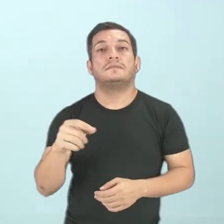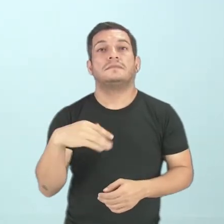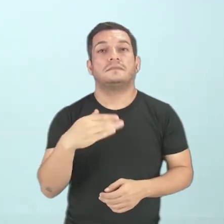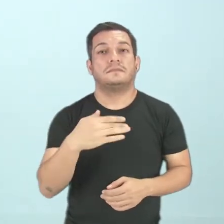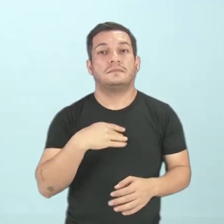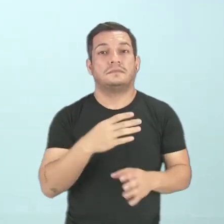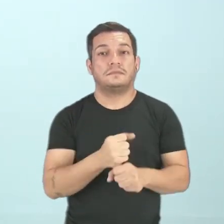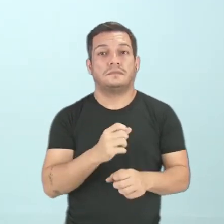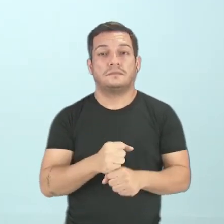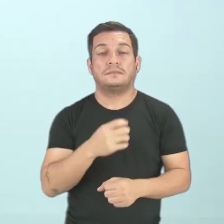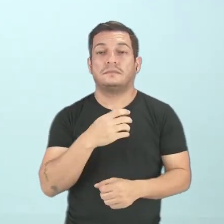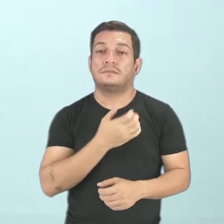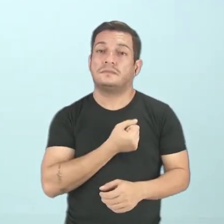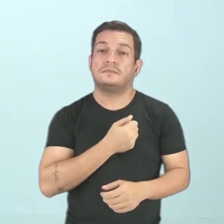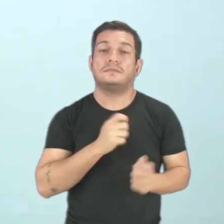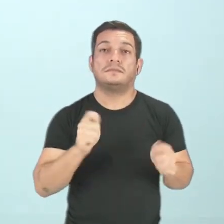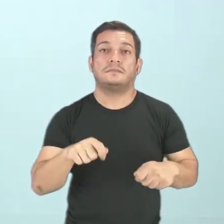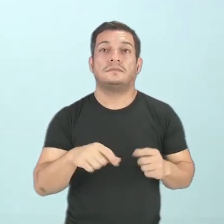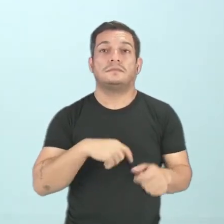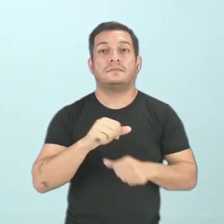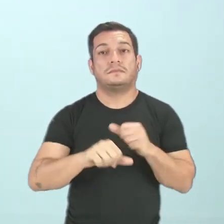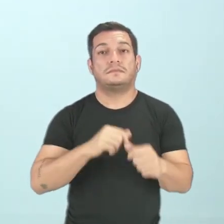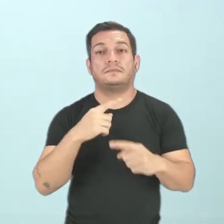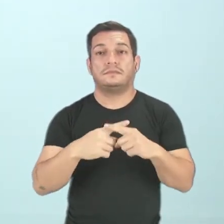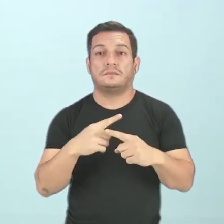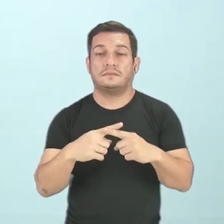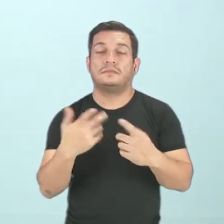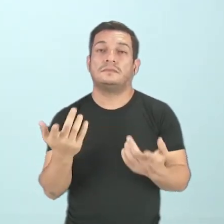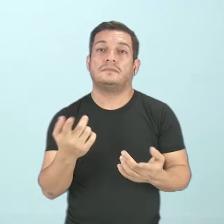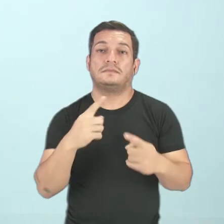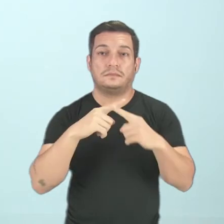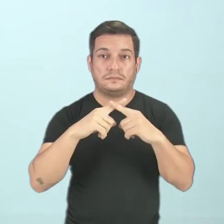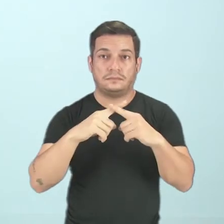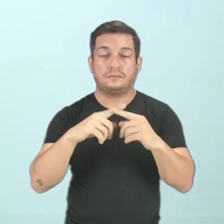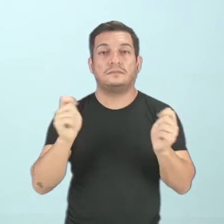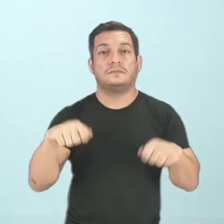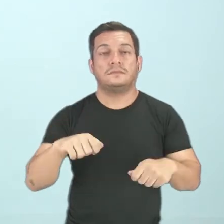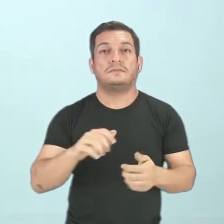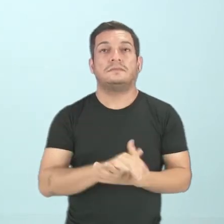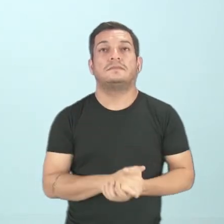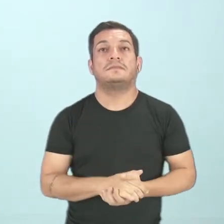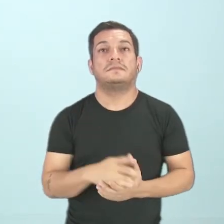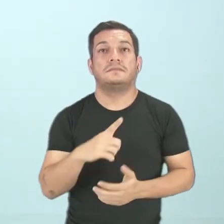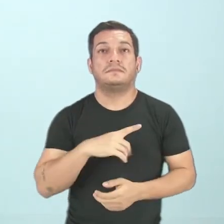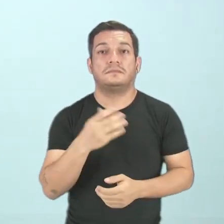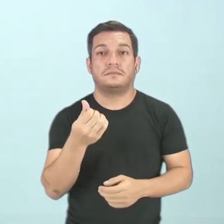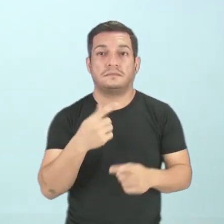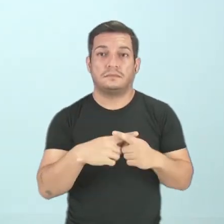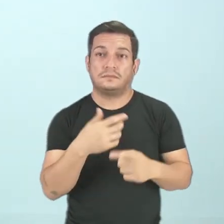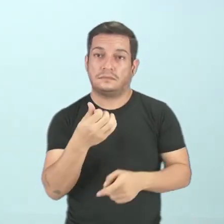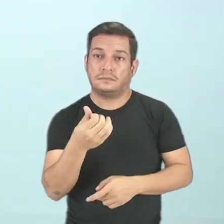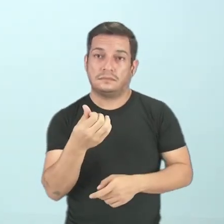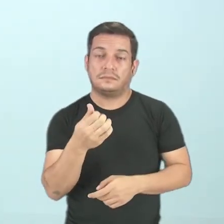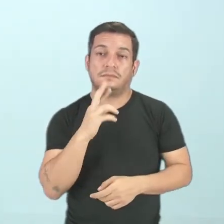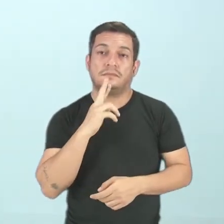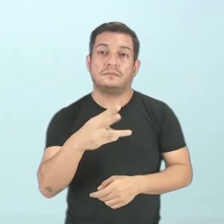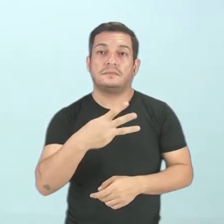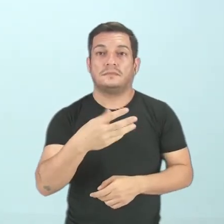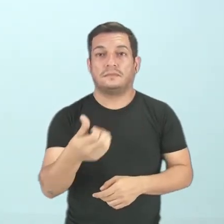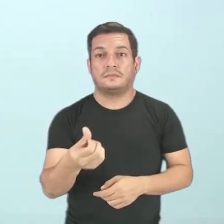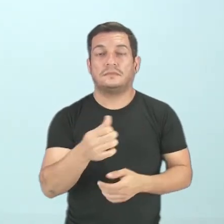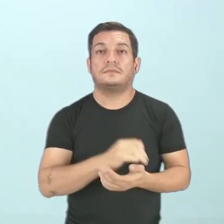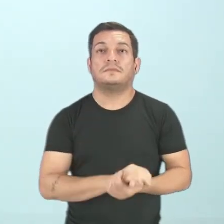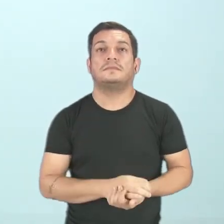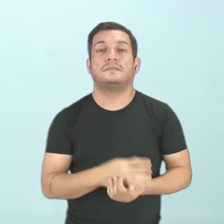a gente vai calcular esse número de possibilidades, a gente multiplica aí, né, essas possibilidades. Então eu vou ter 6 vezes 6, que me dá um total de